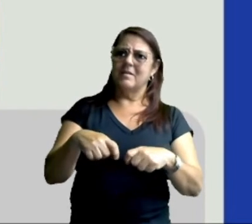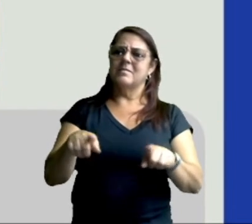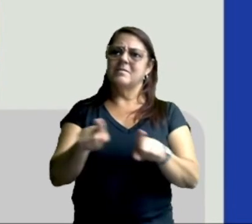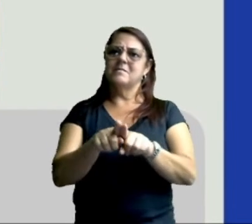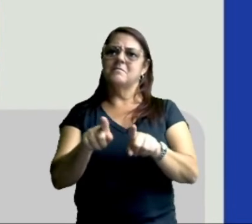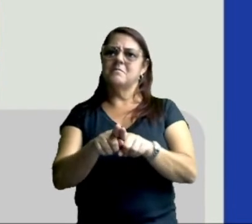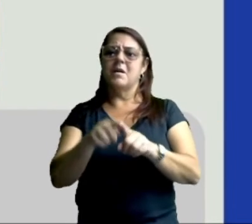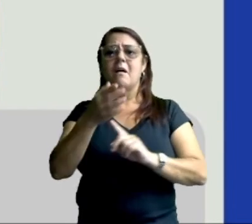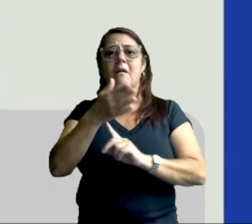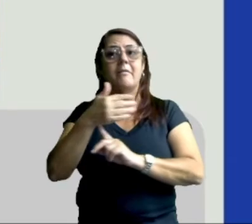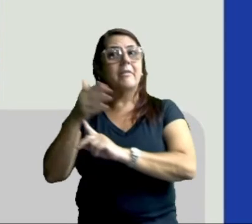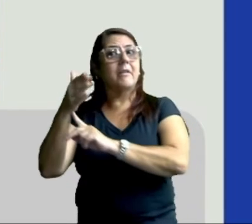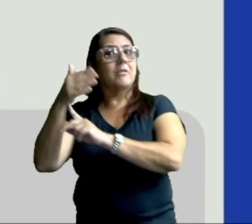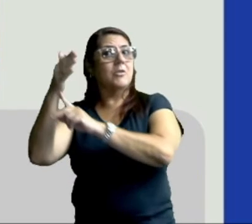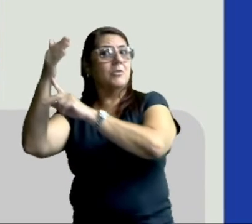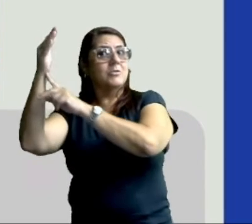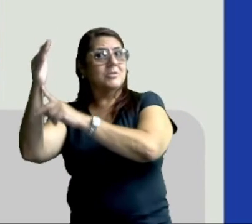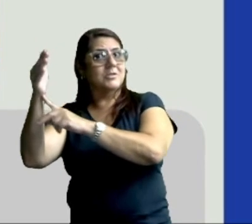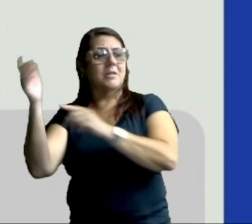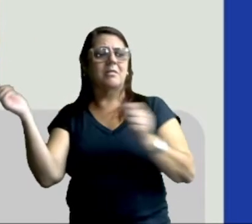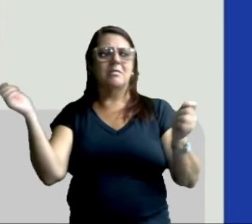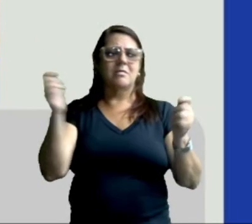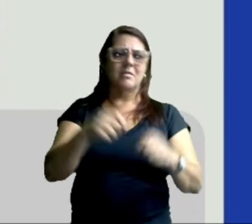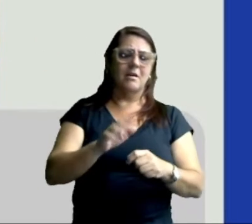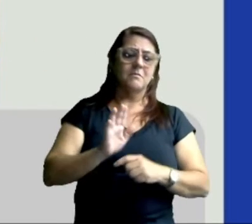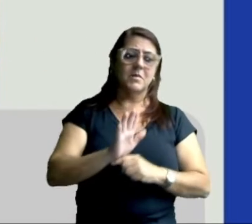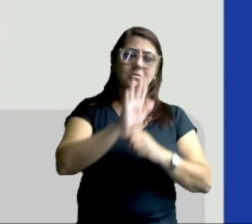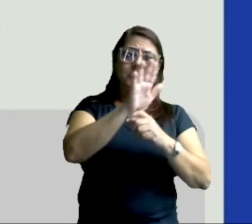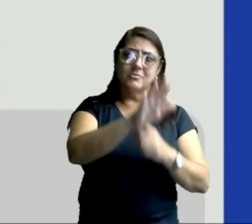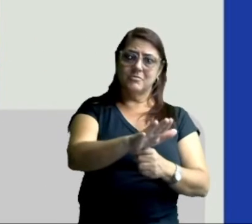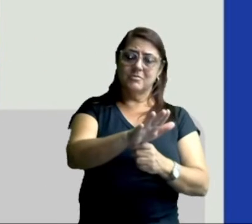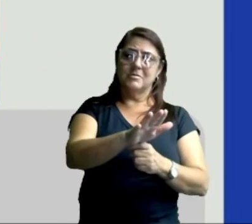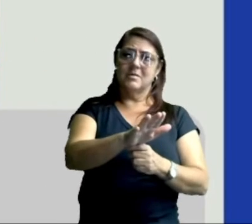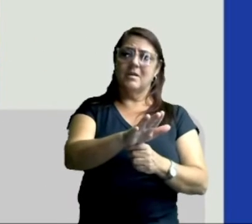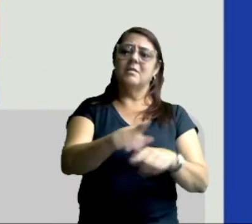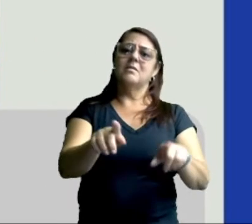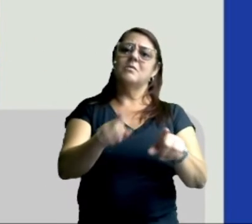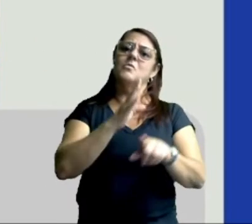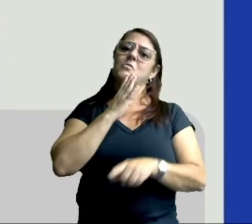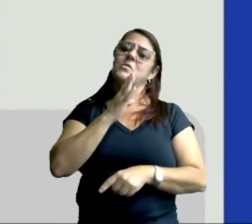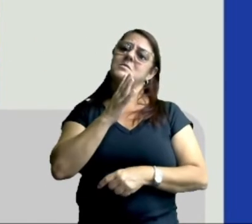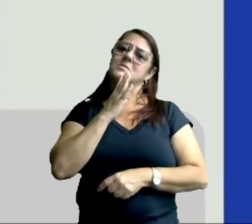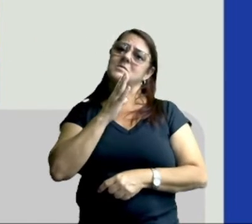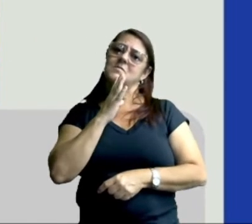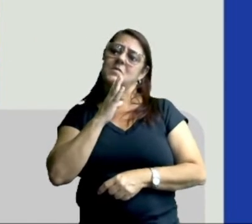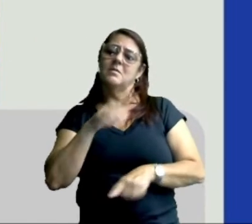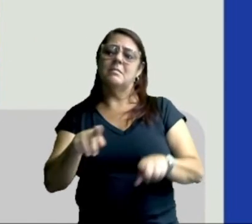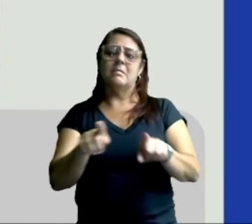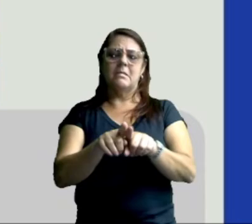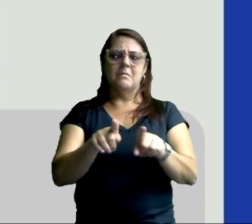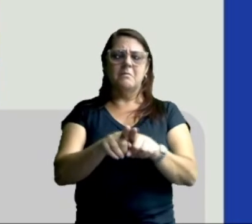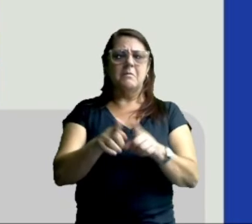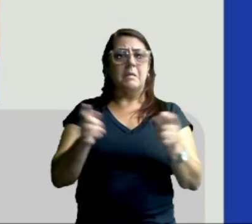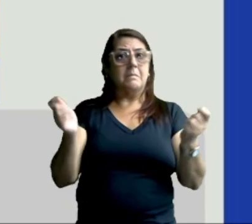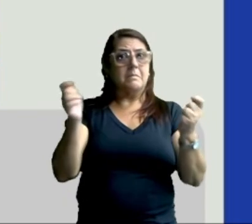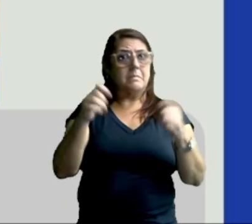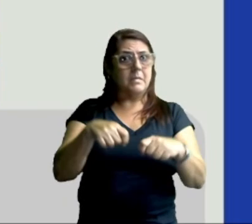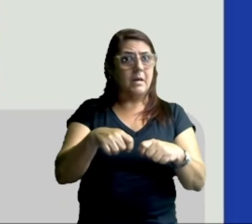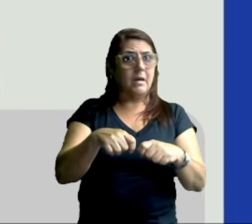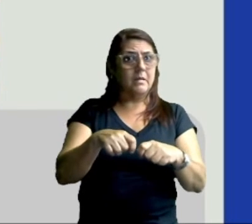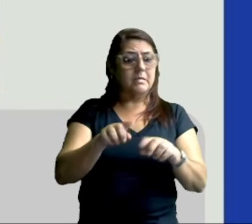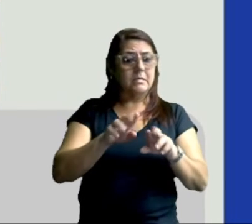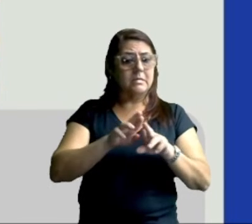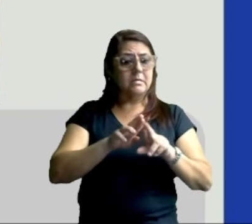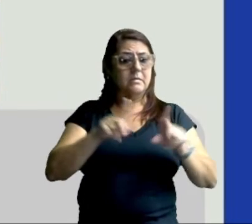instrumentos tecnológicos, eles podem atuar favorecendo o conhecimento, eles também podem atuar